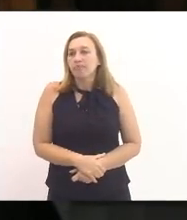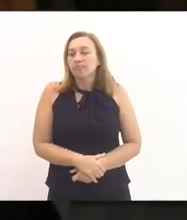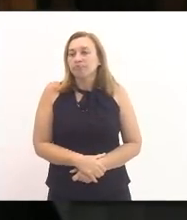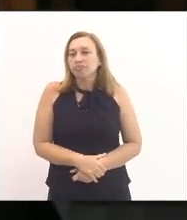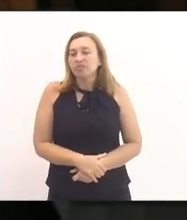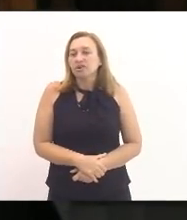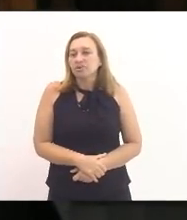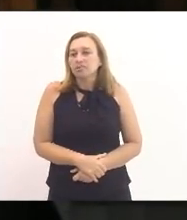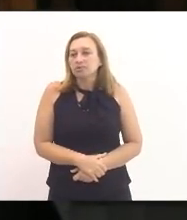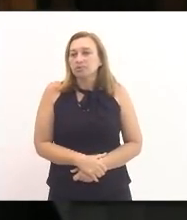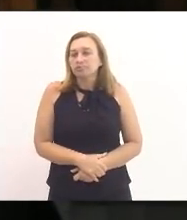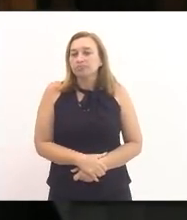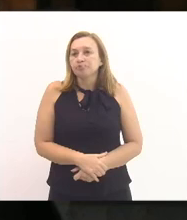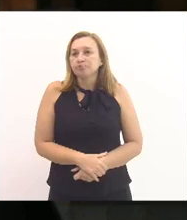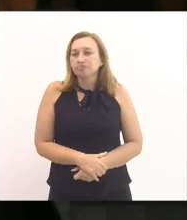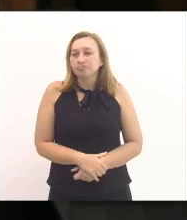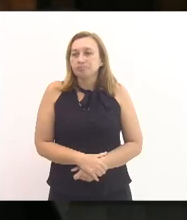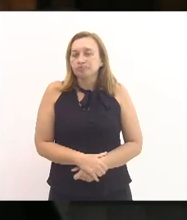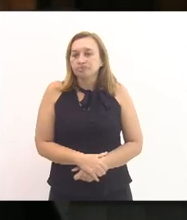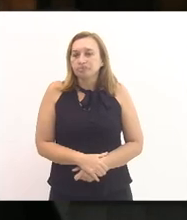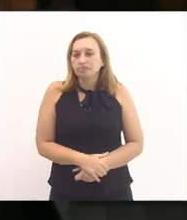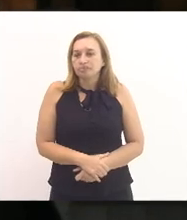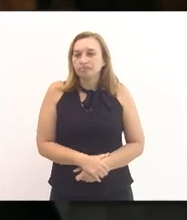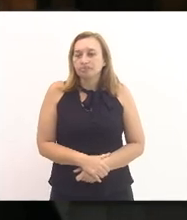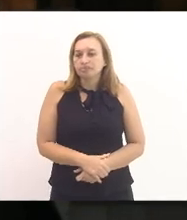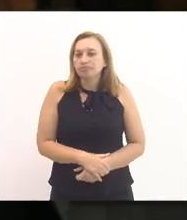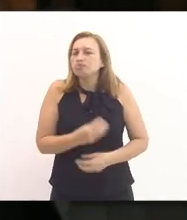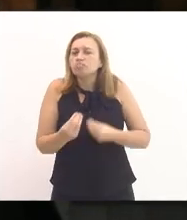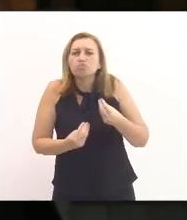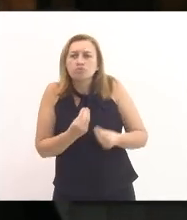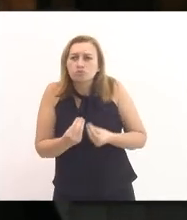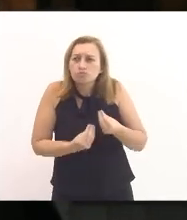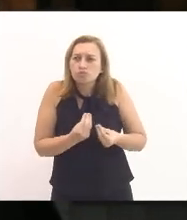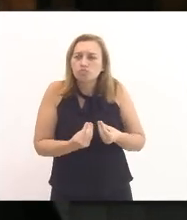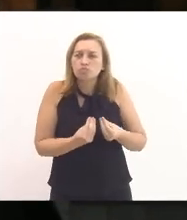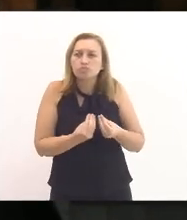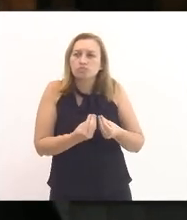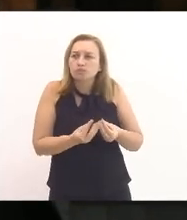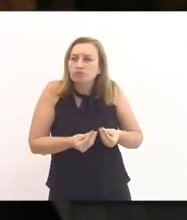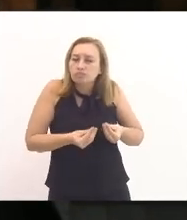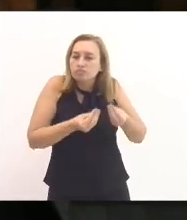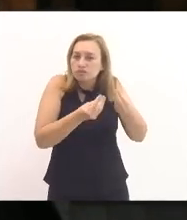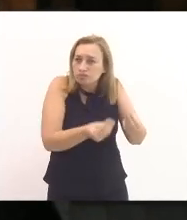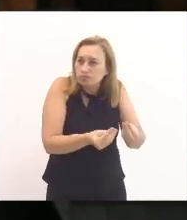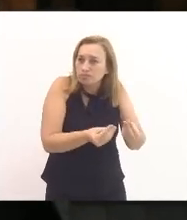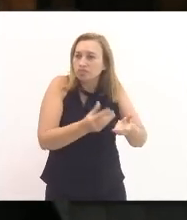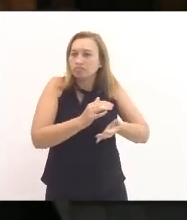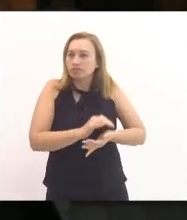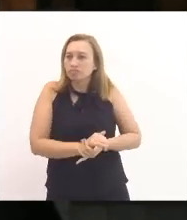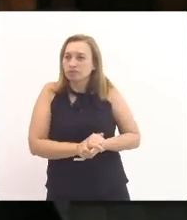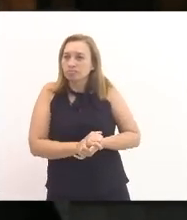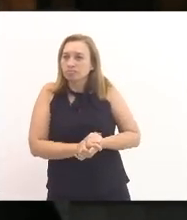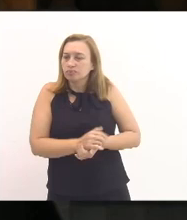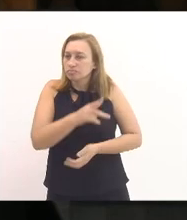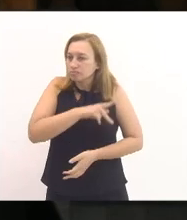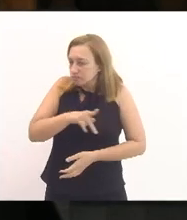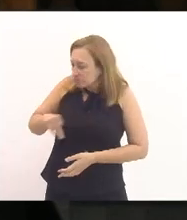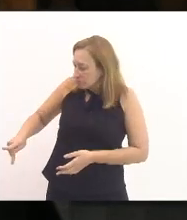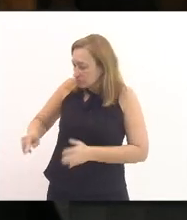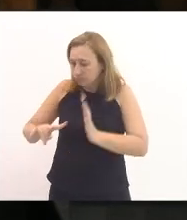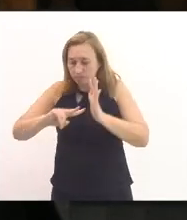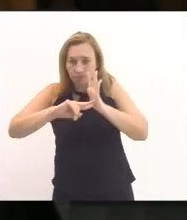é importante necessário E como é que você vai conseguir Esse é um presidente de